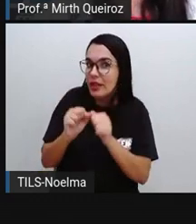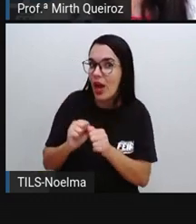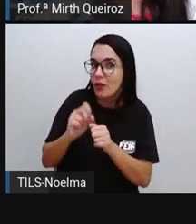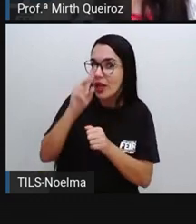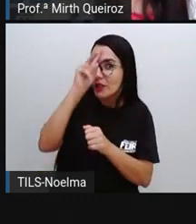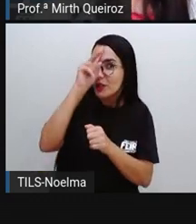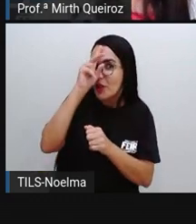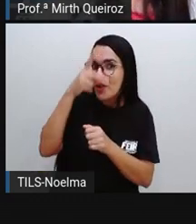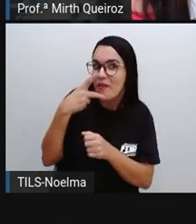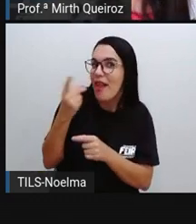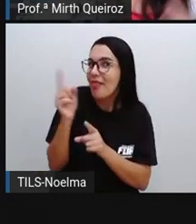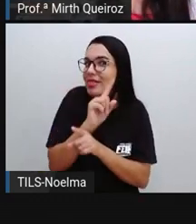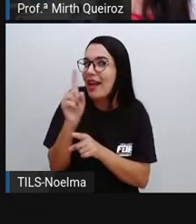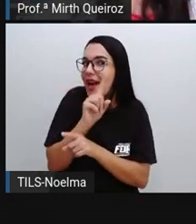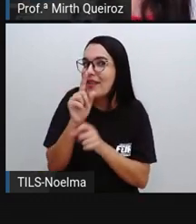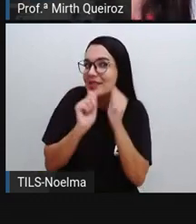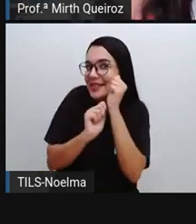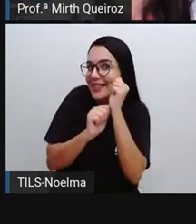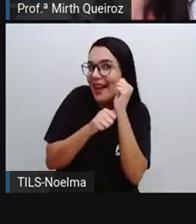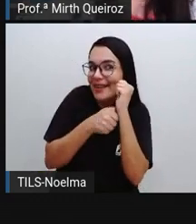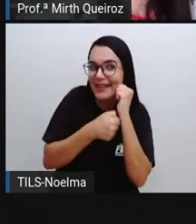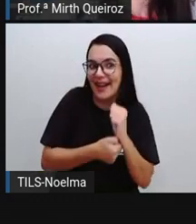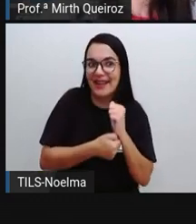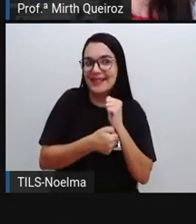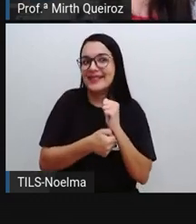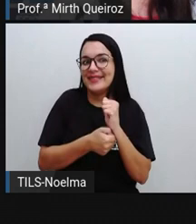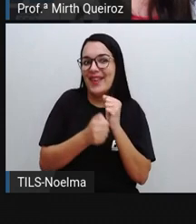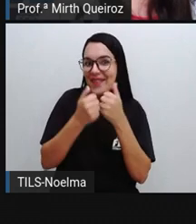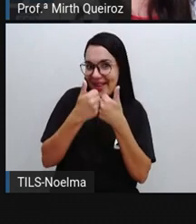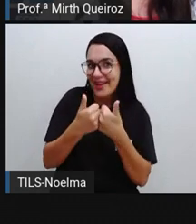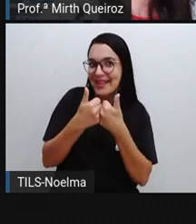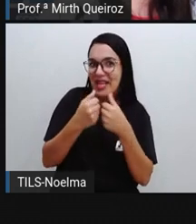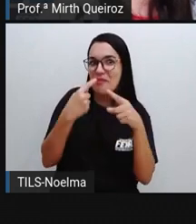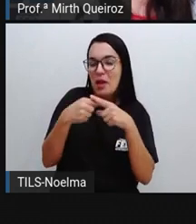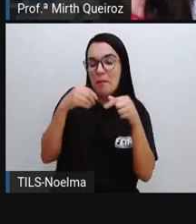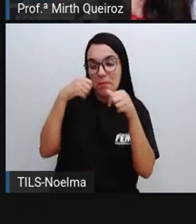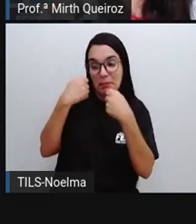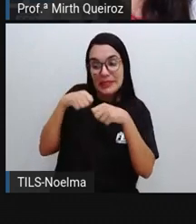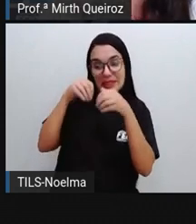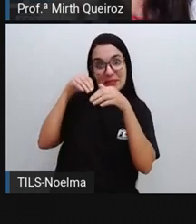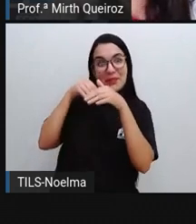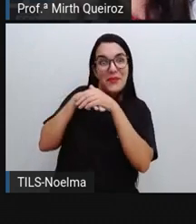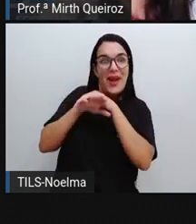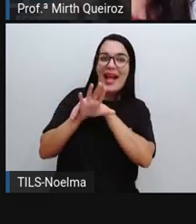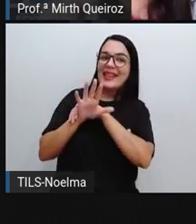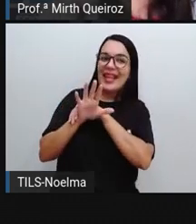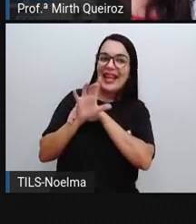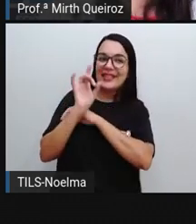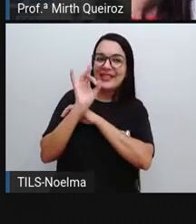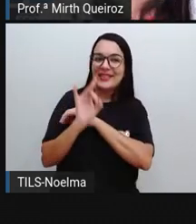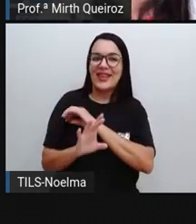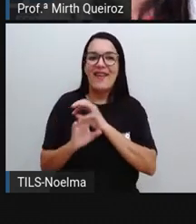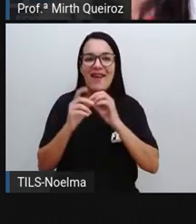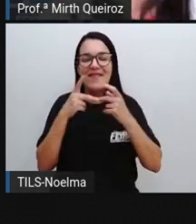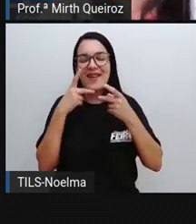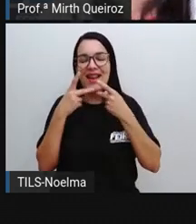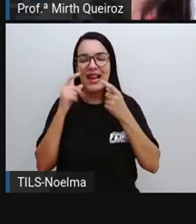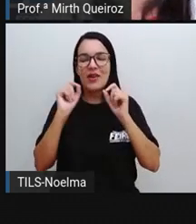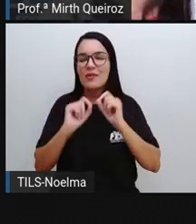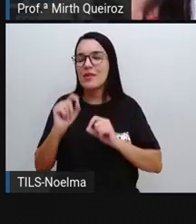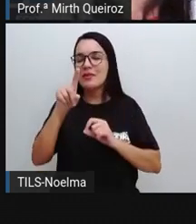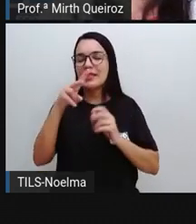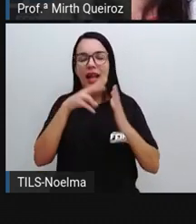sabe? Aquele melhor momento, o clímax da história. Vocês vão só até ali para que as pessoas tenham